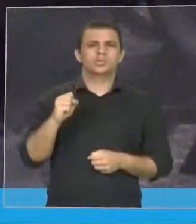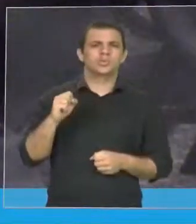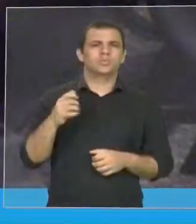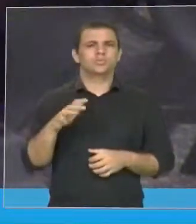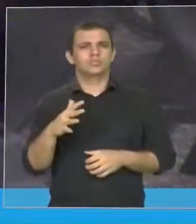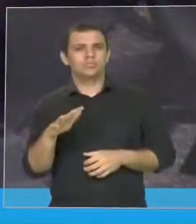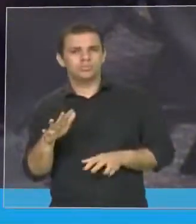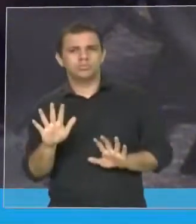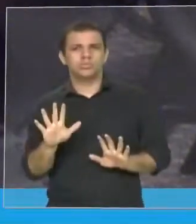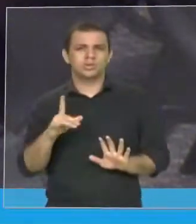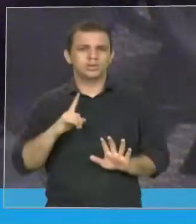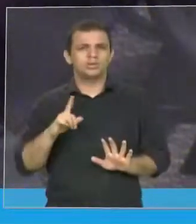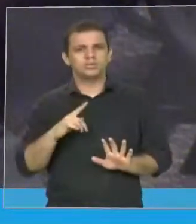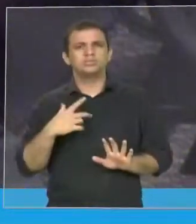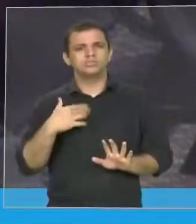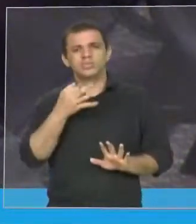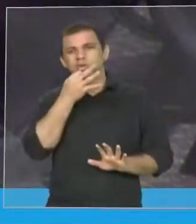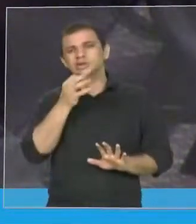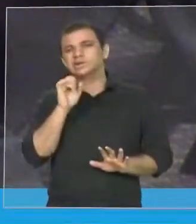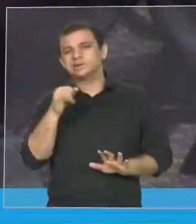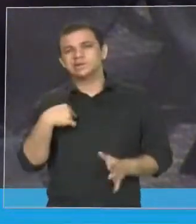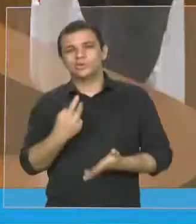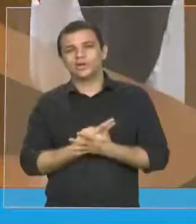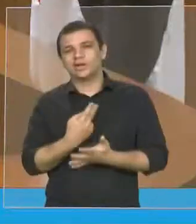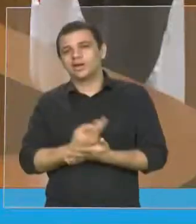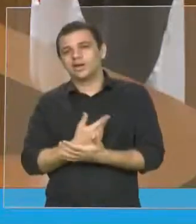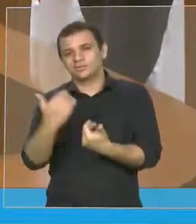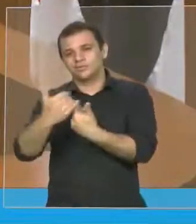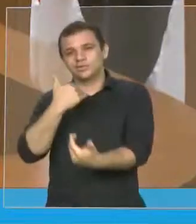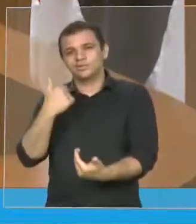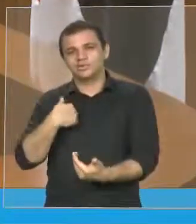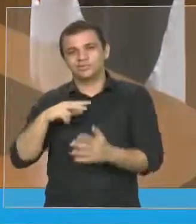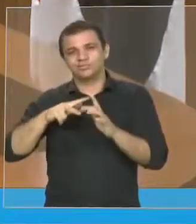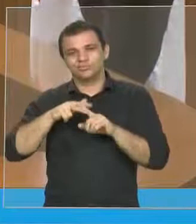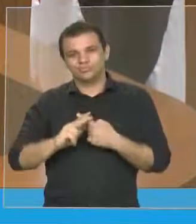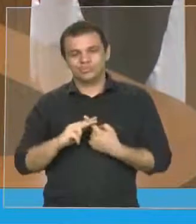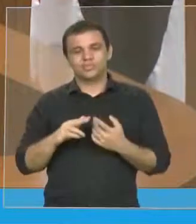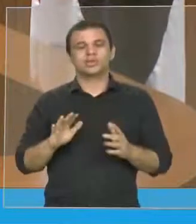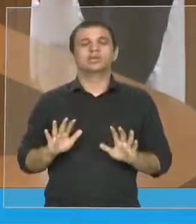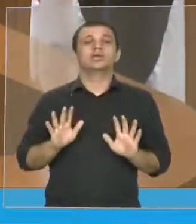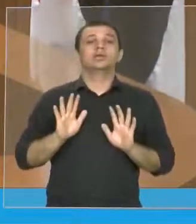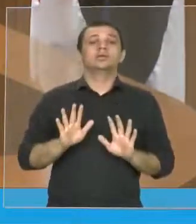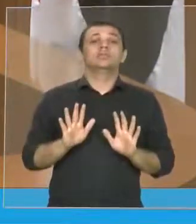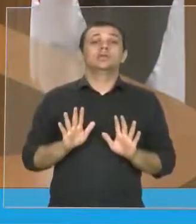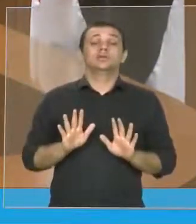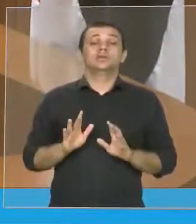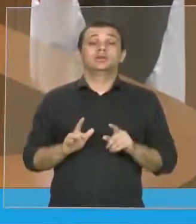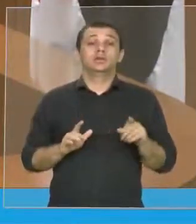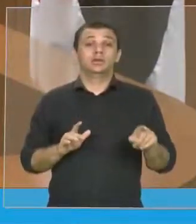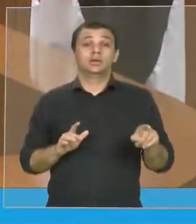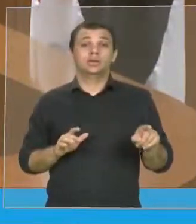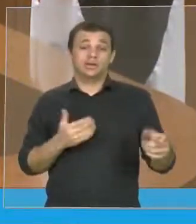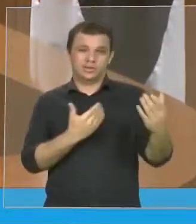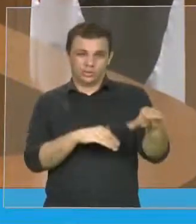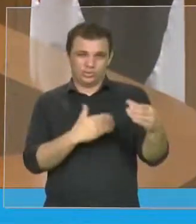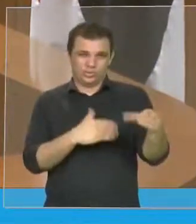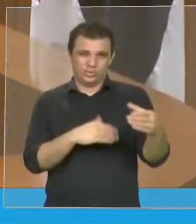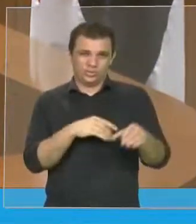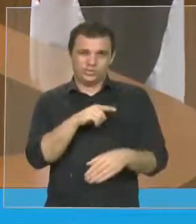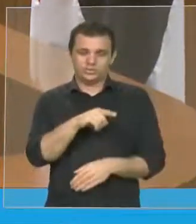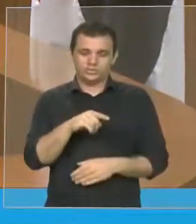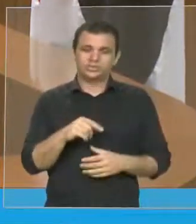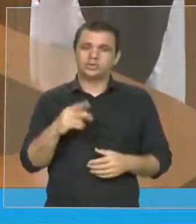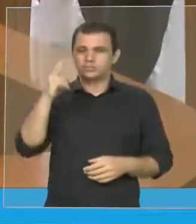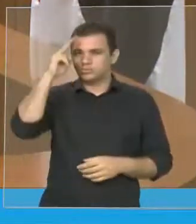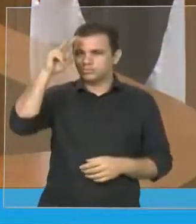1998. Se eu estiver errado, alguém, por favor, me corrija. E aquele concurso, eu lembro bem que ele deu uma